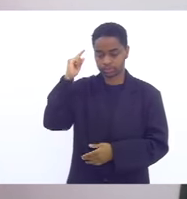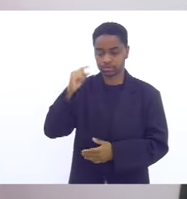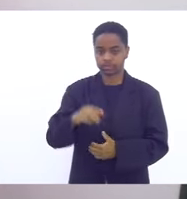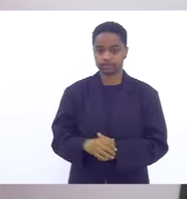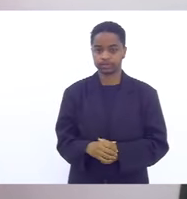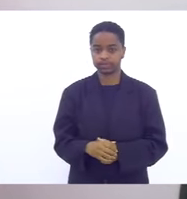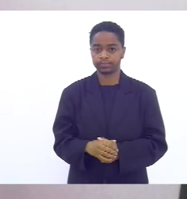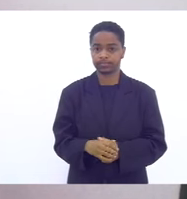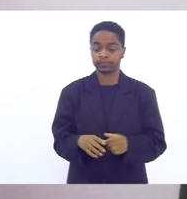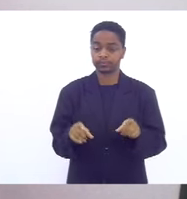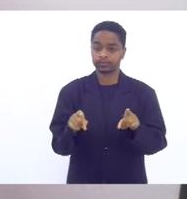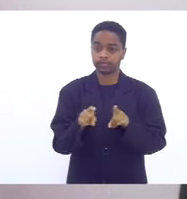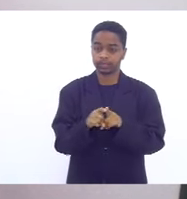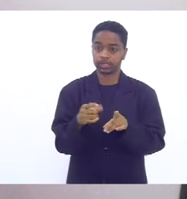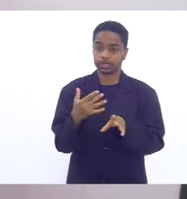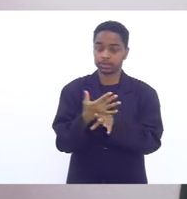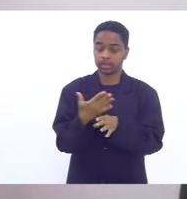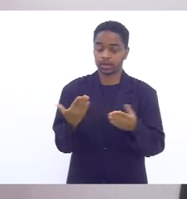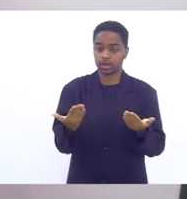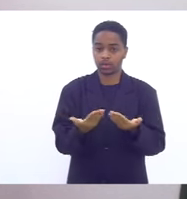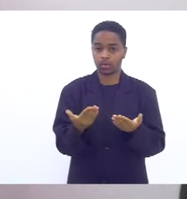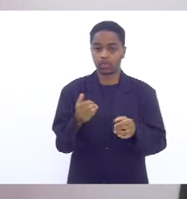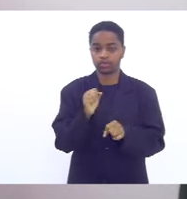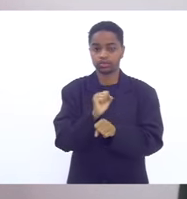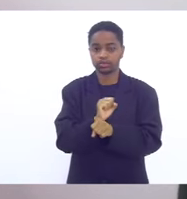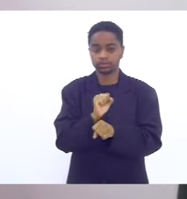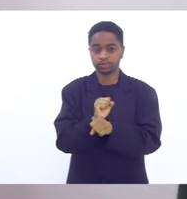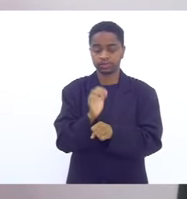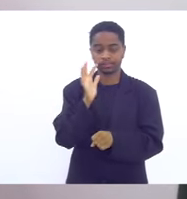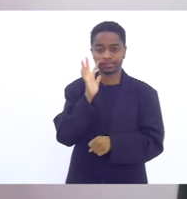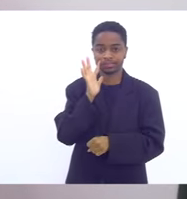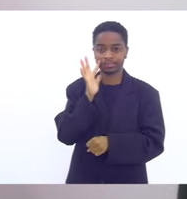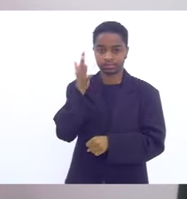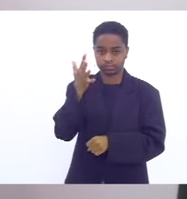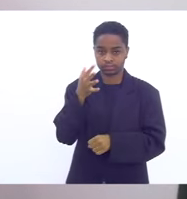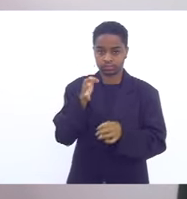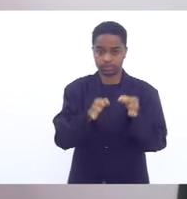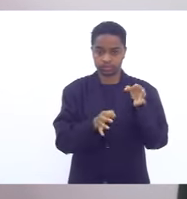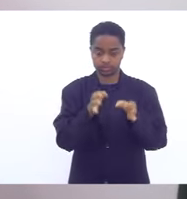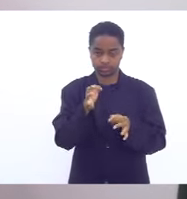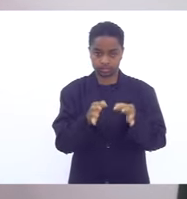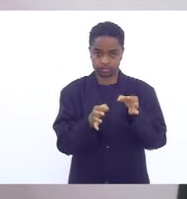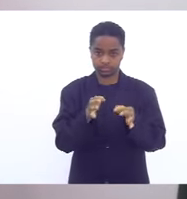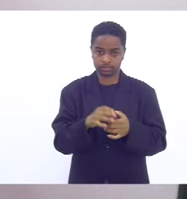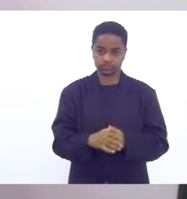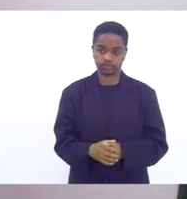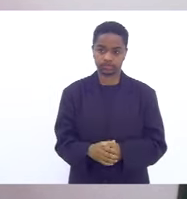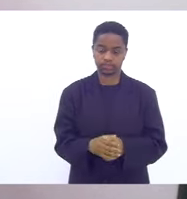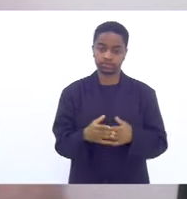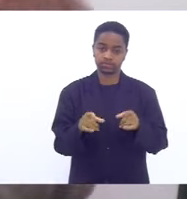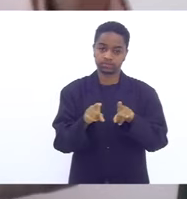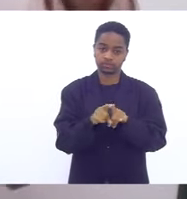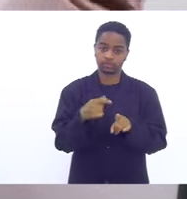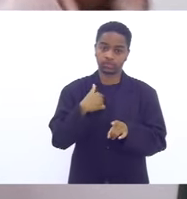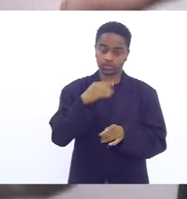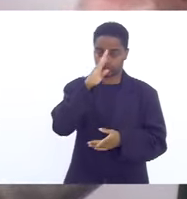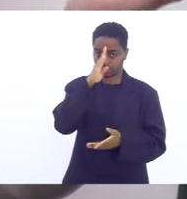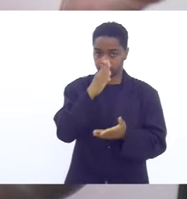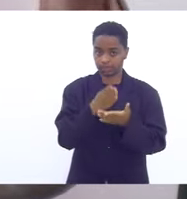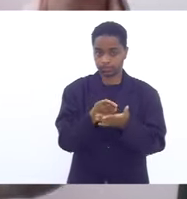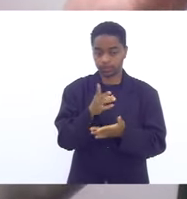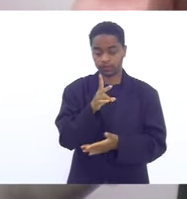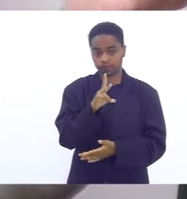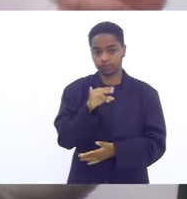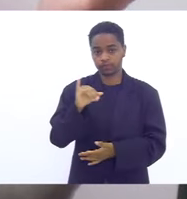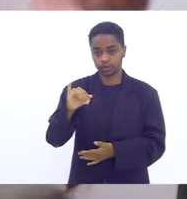E o município, então, está aguardando a decisão liminar da justiça. Eu acho que isso também vai corroborar com